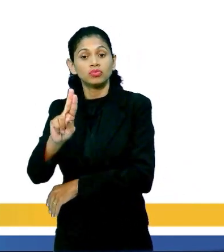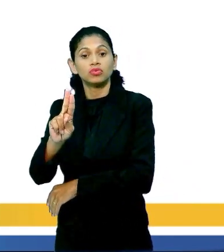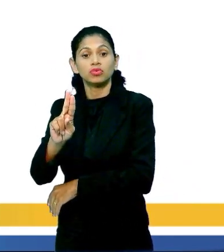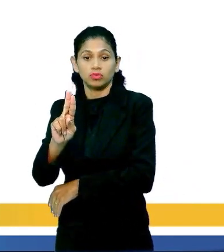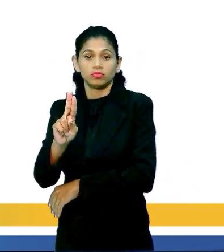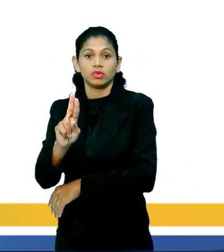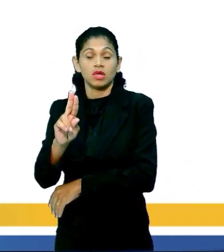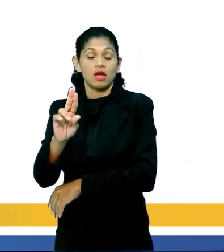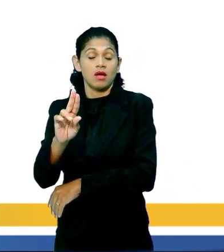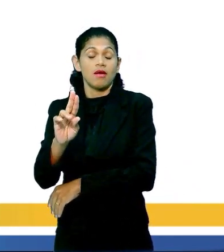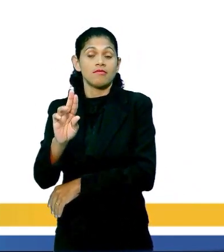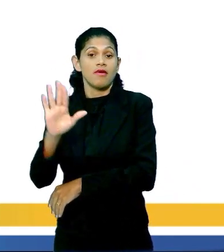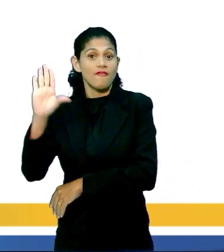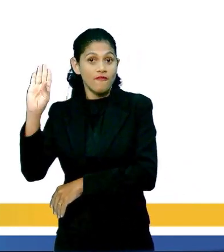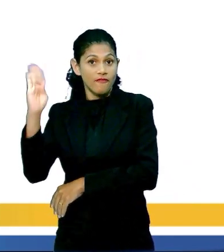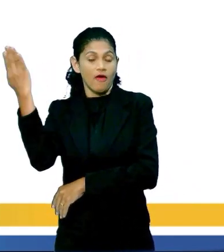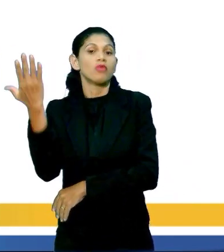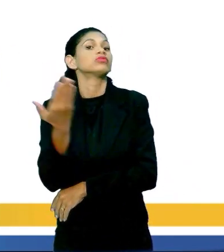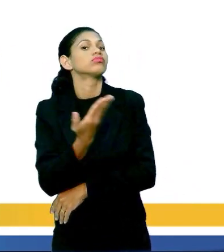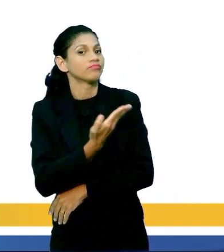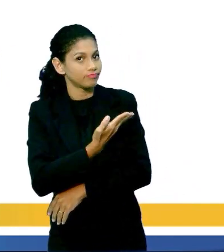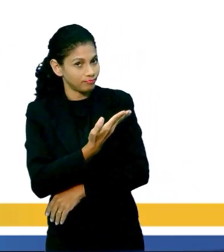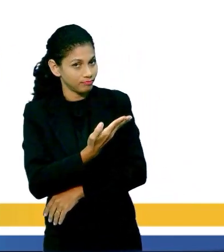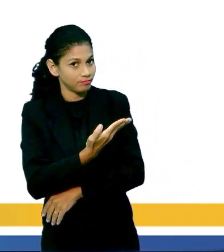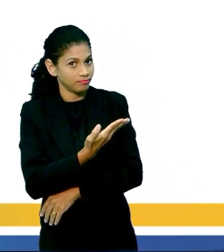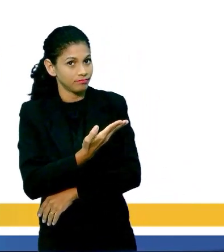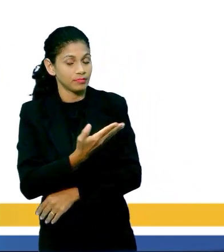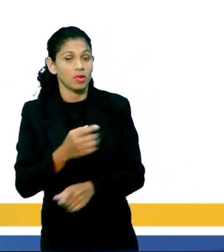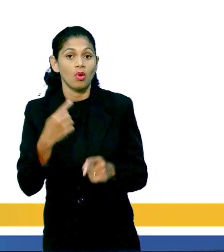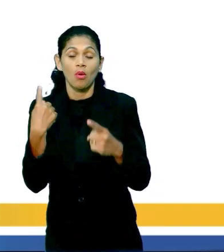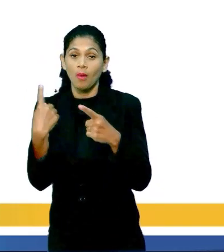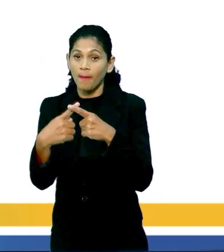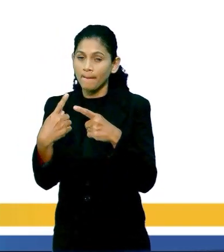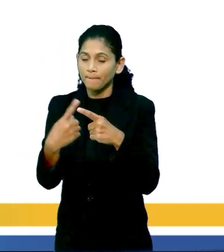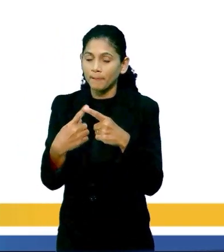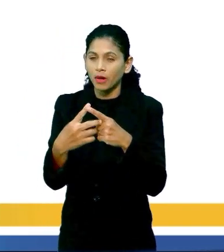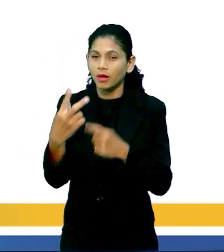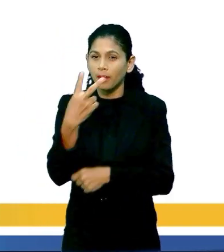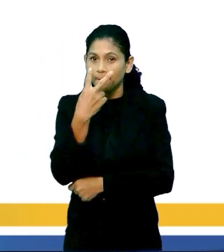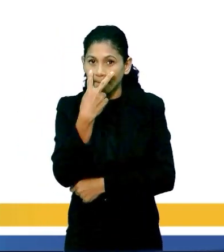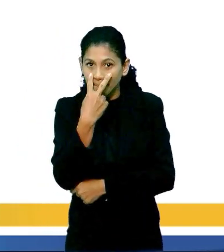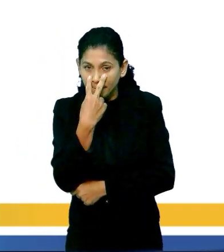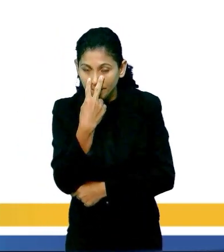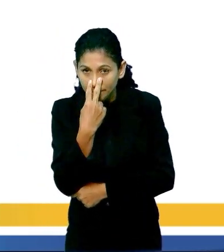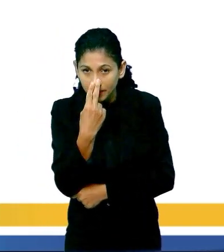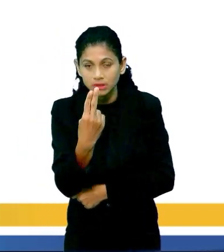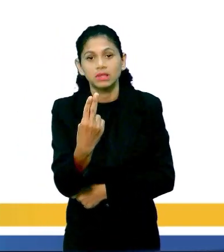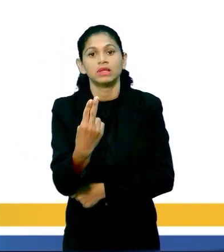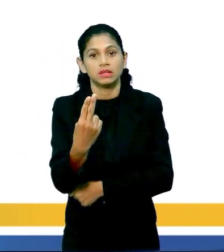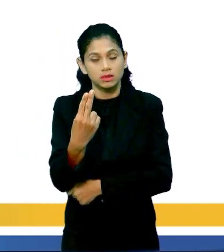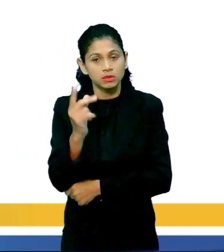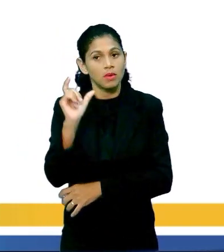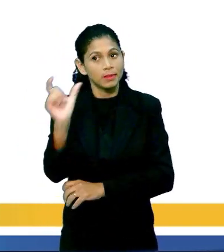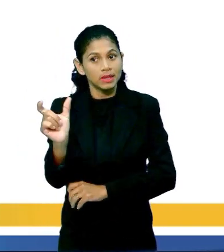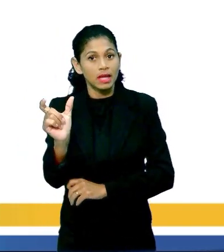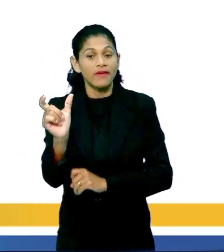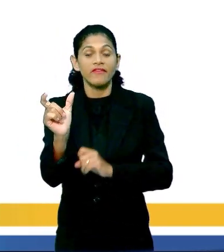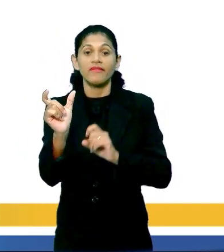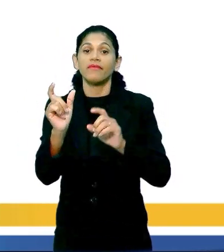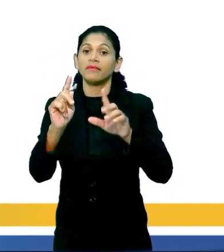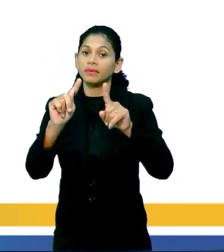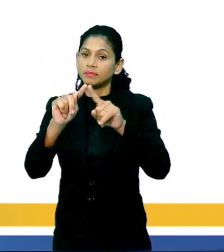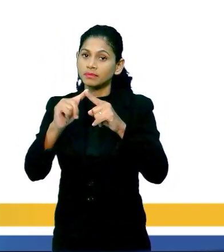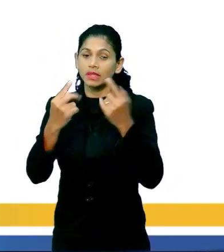ou falsos amigos, exatamente porque eles dão a entender que são uma coisa, mas que, na verdade,